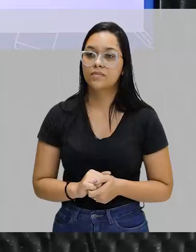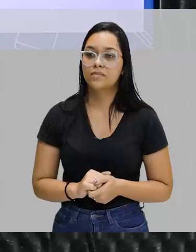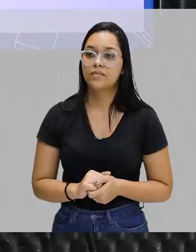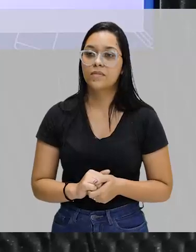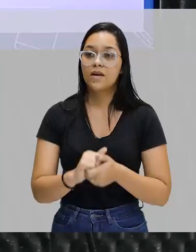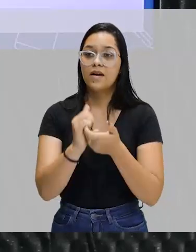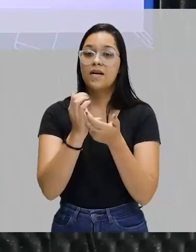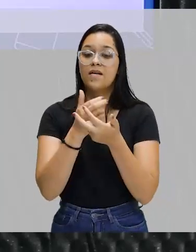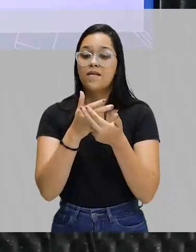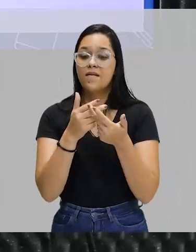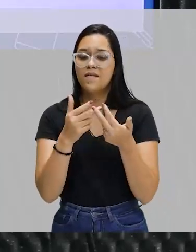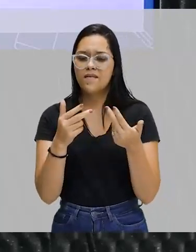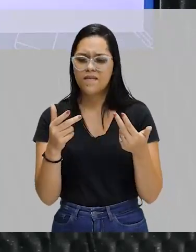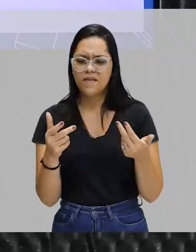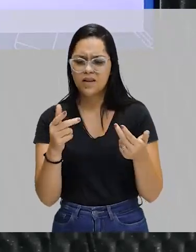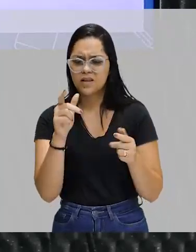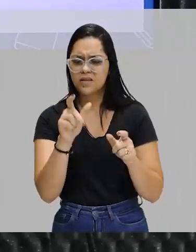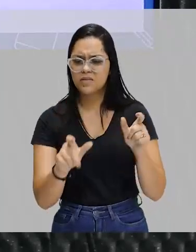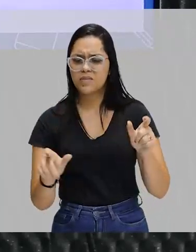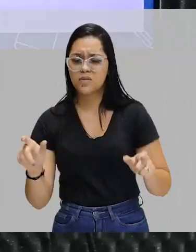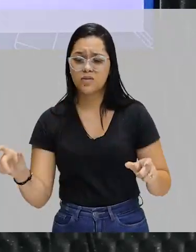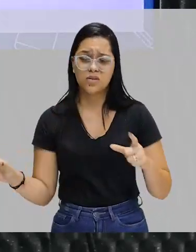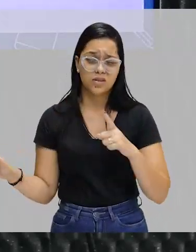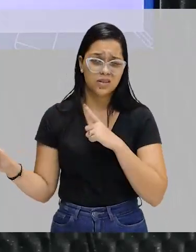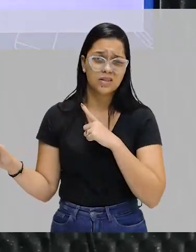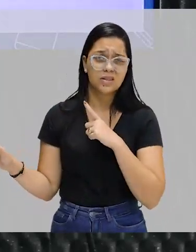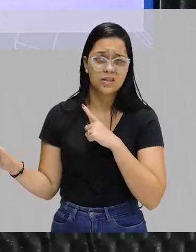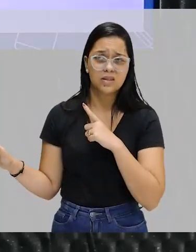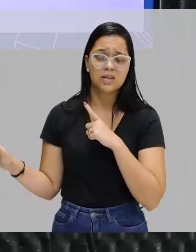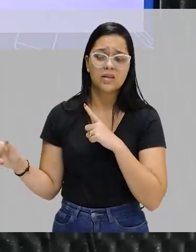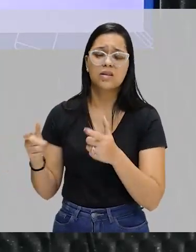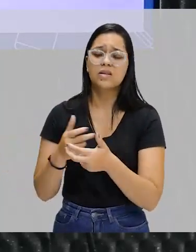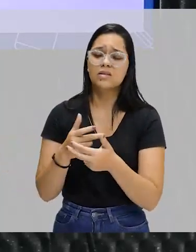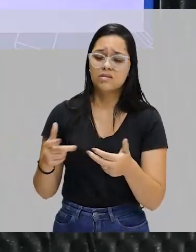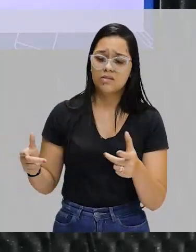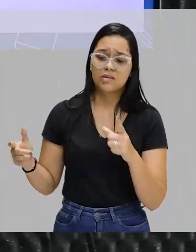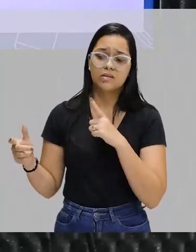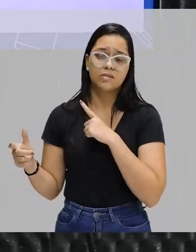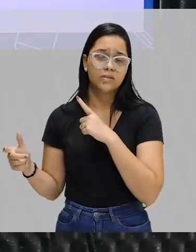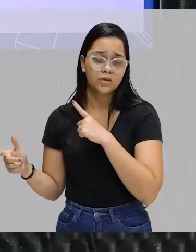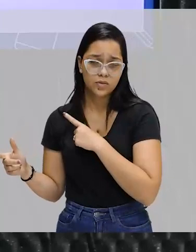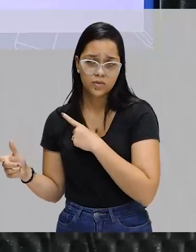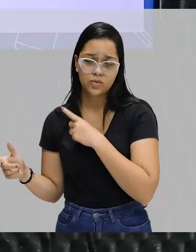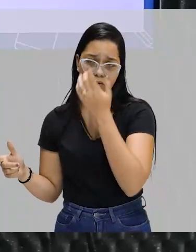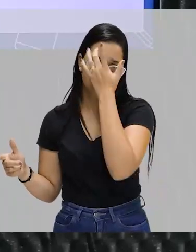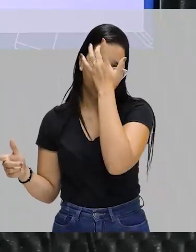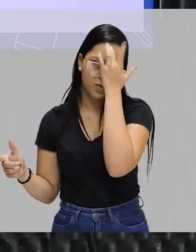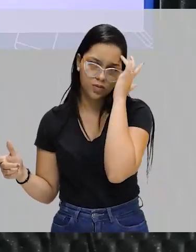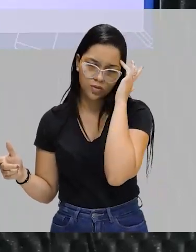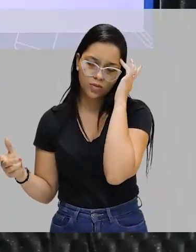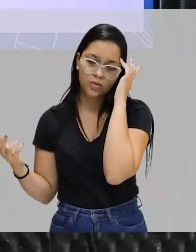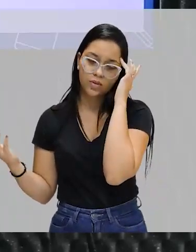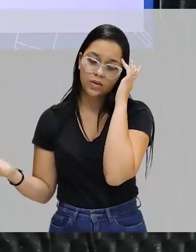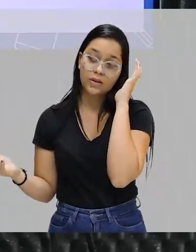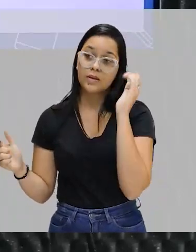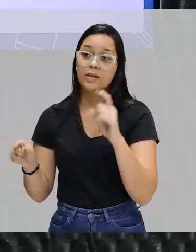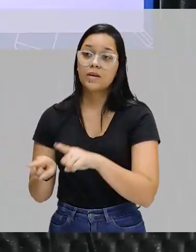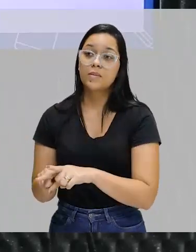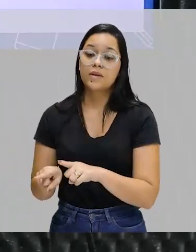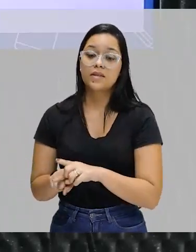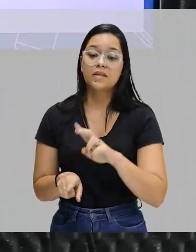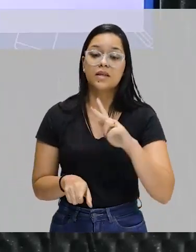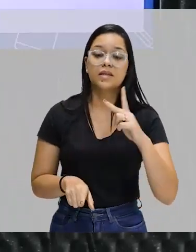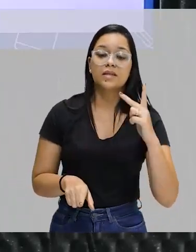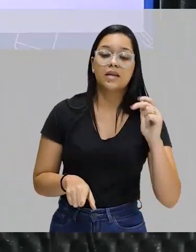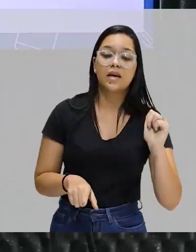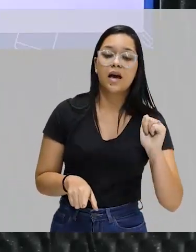muitas pessoas, há no sentido de existir. Tem muitas pessoas, existem muitas pessoas. Então, esse há